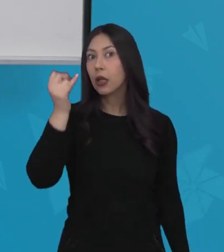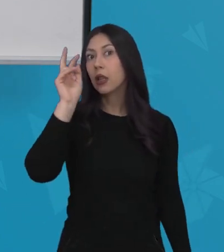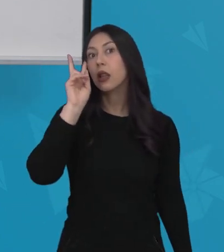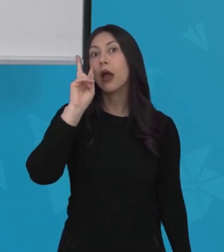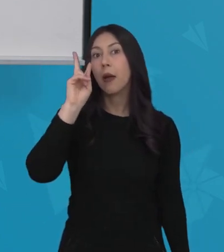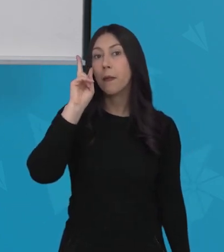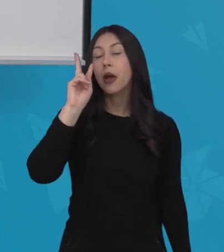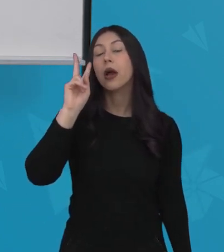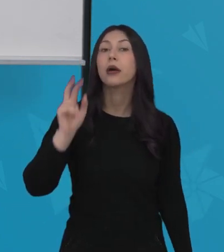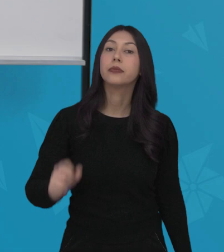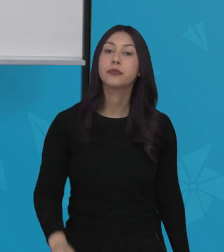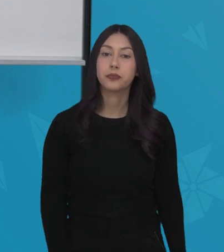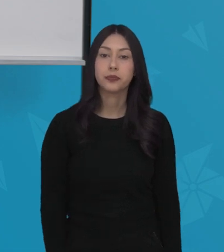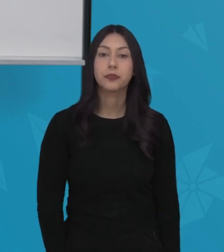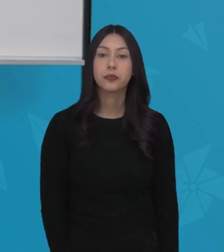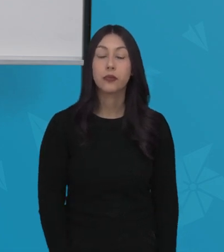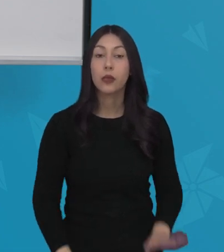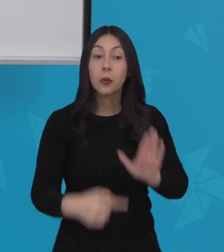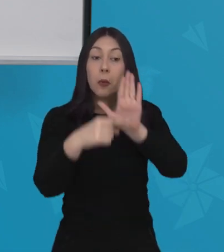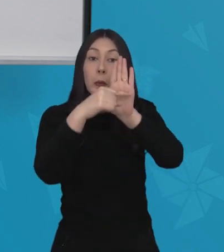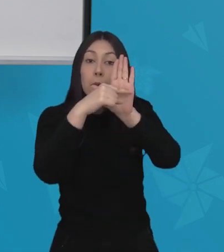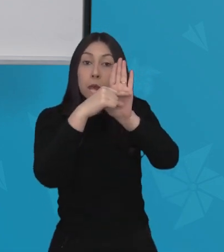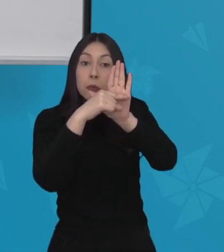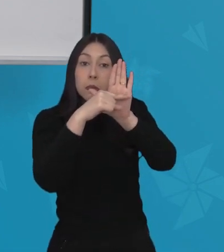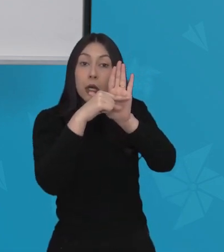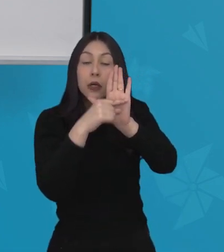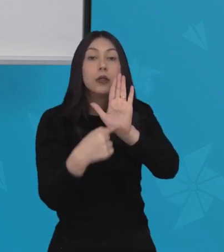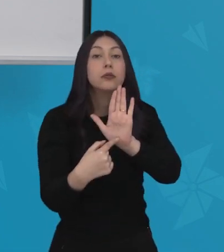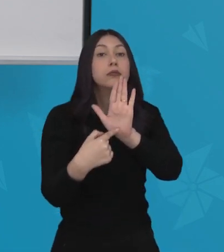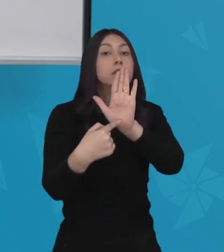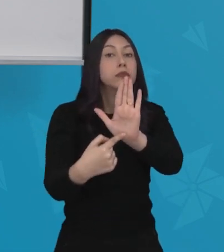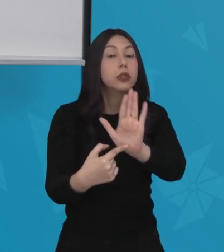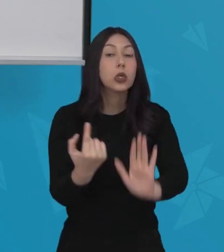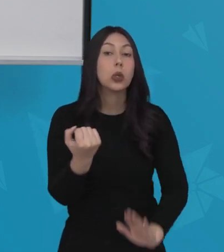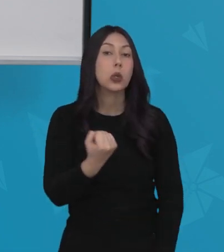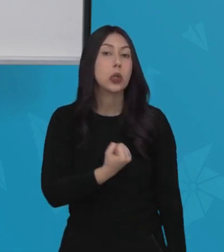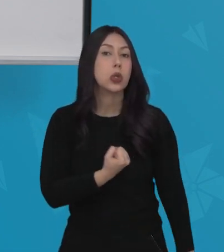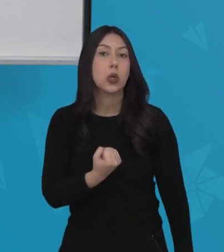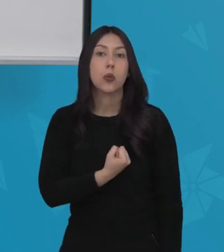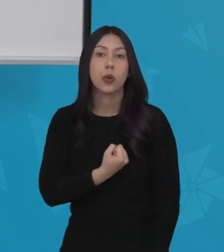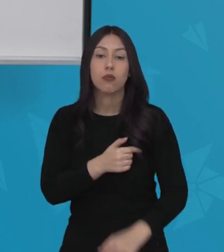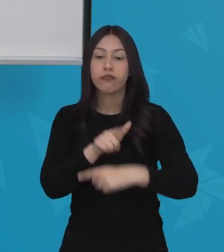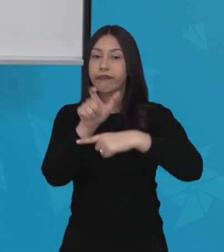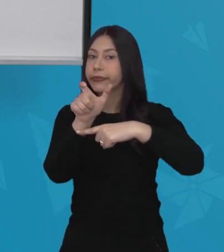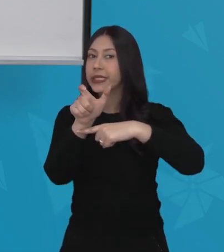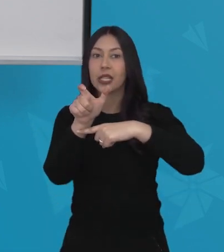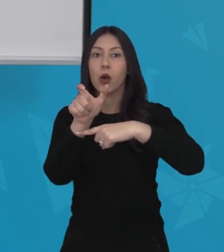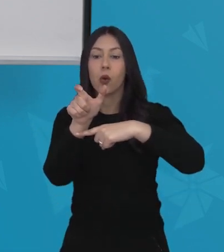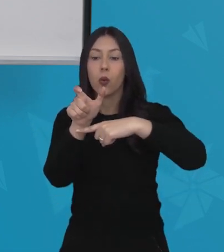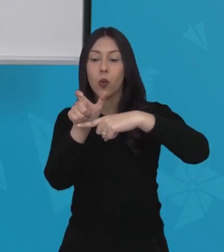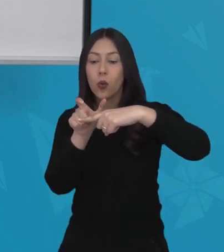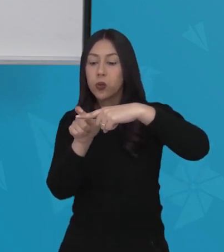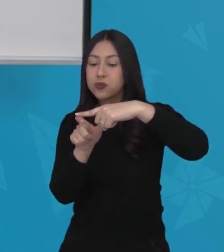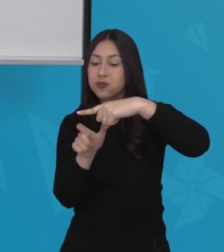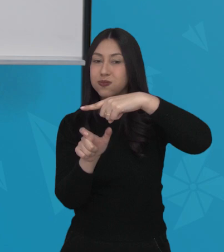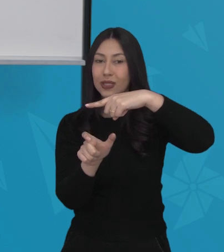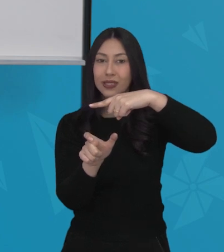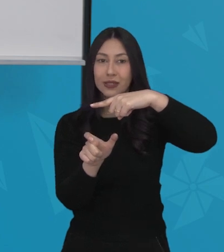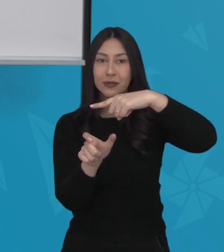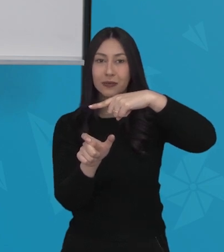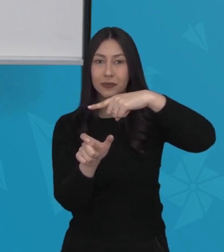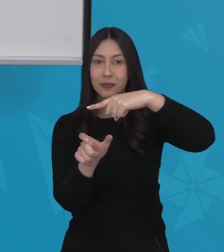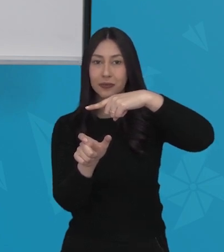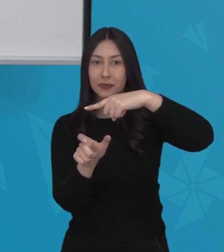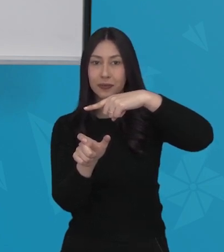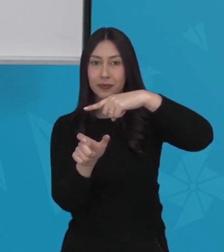Tranquilo? Esse menos indica, então, que o meu número aqui na prática não está ali em cima, mas ele está